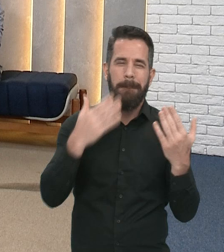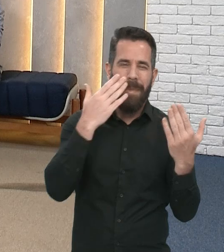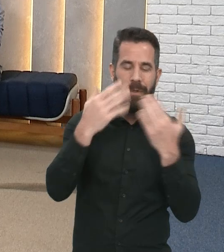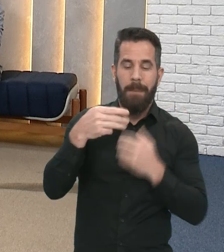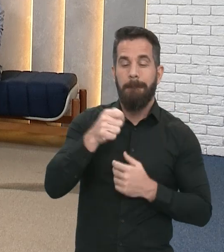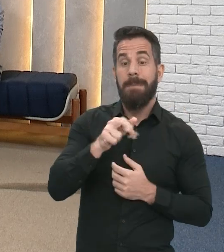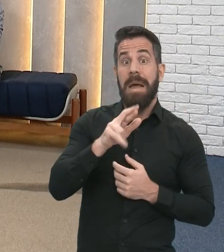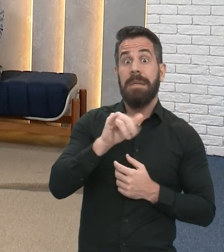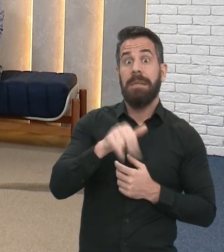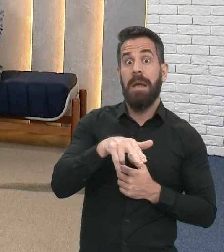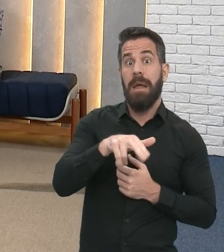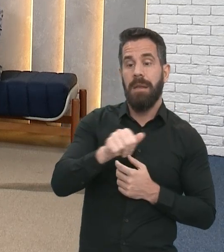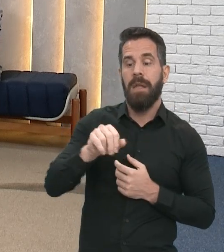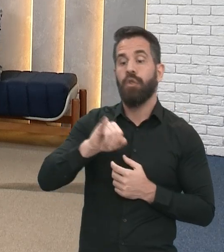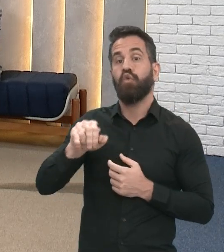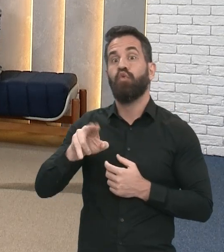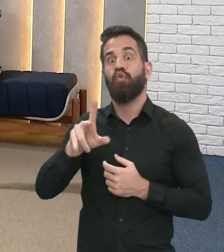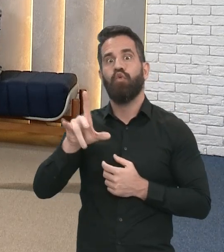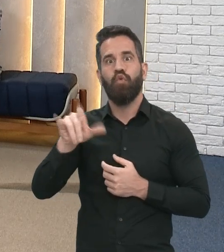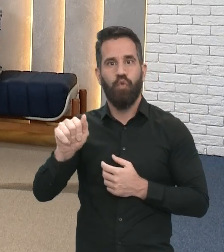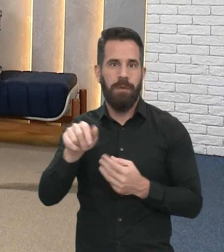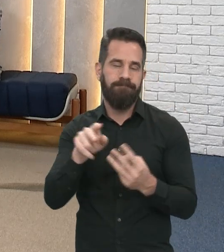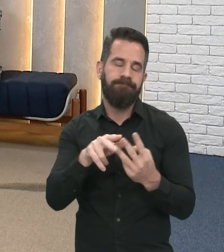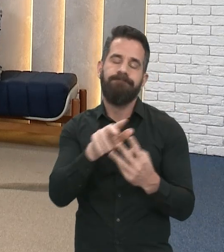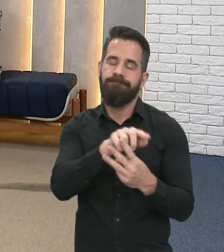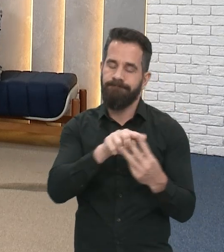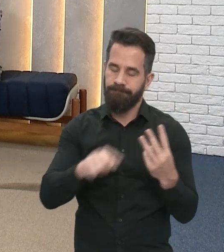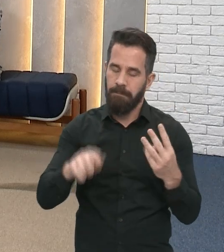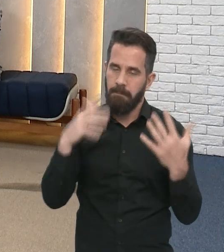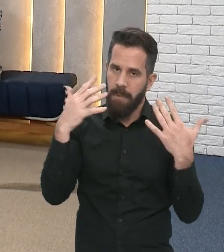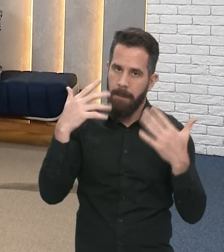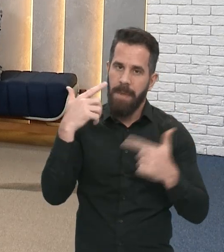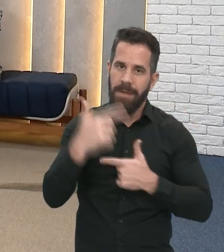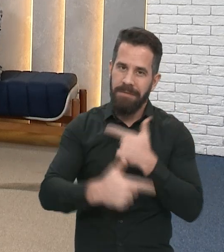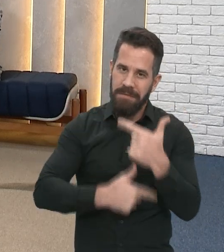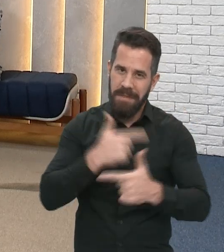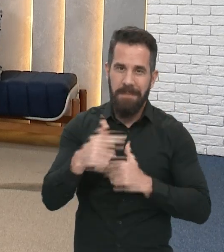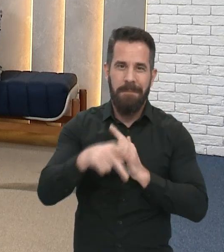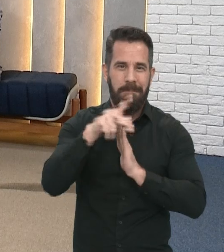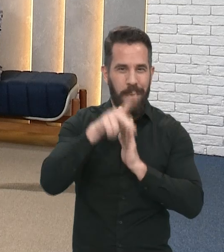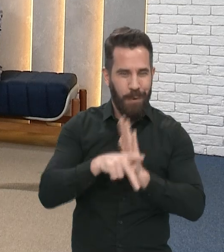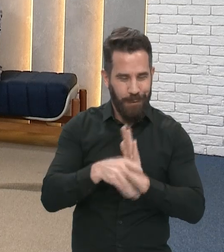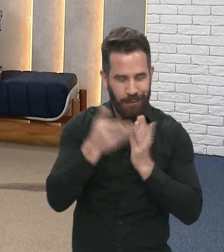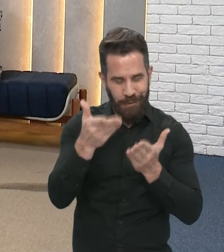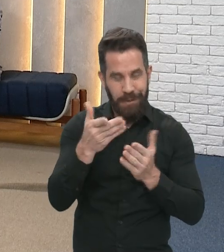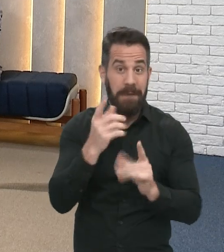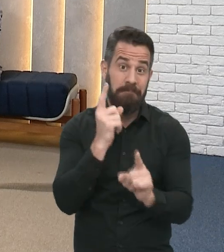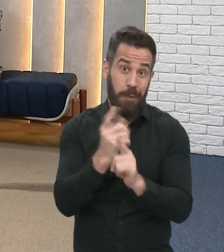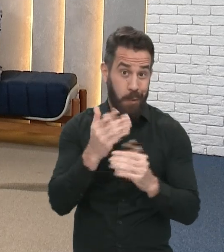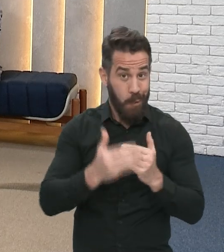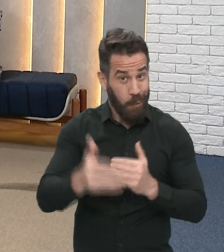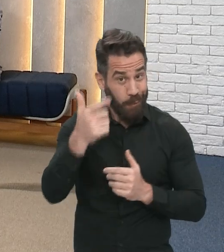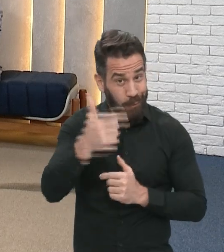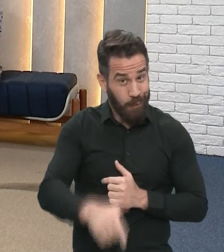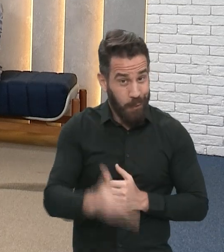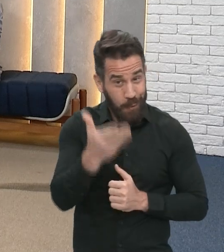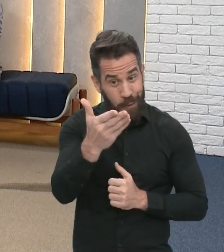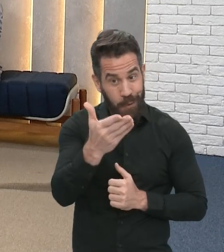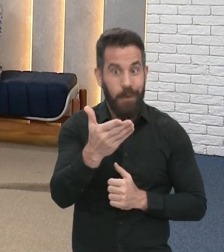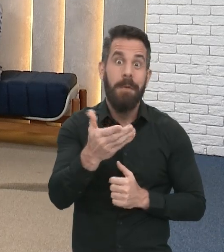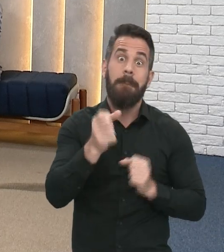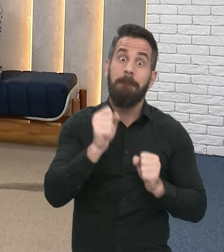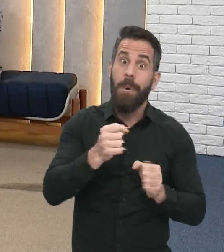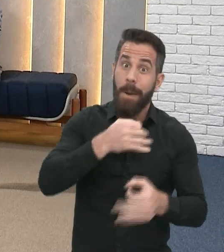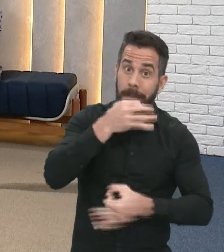Cunha e Júlia Rodrigues. Muito obrigado, parabéns pelo trabalho de vocês. Obrigada. E até uma próxima. Obrigada. Podem